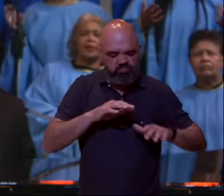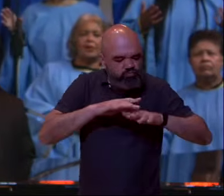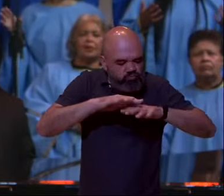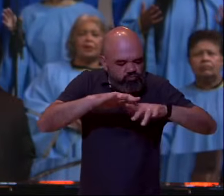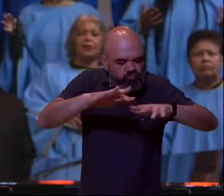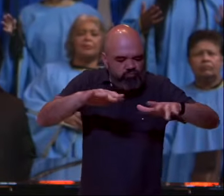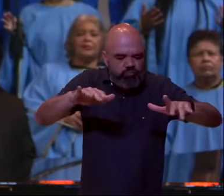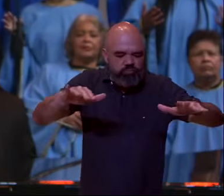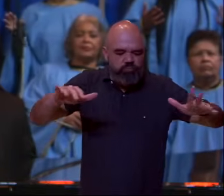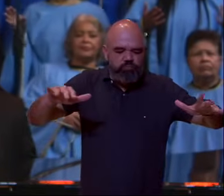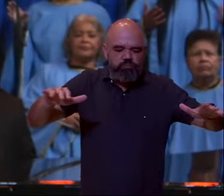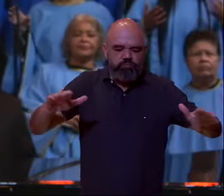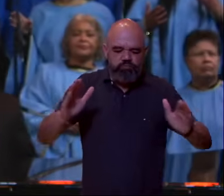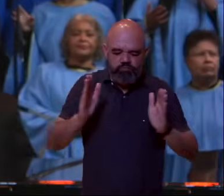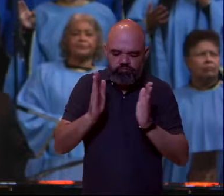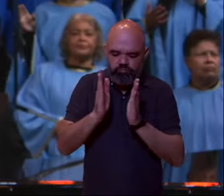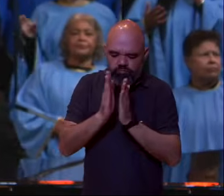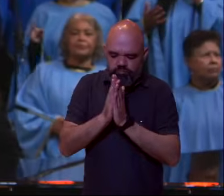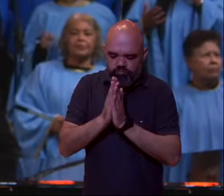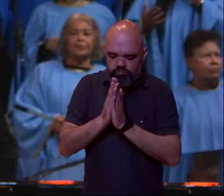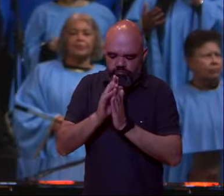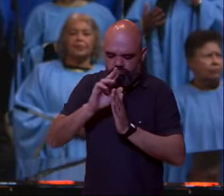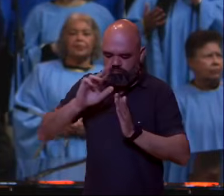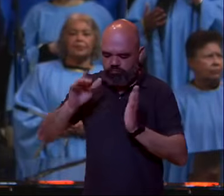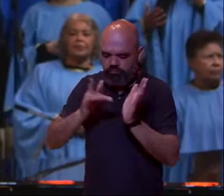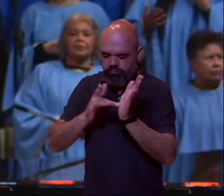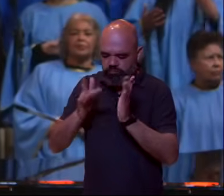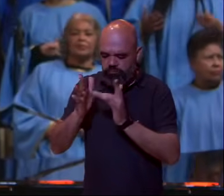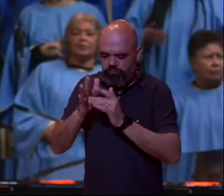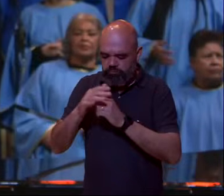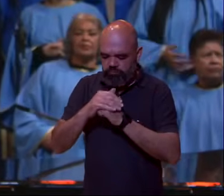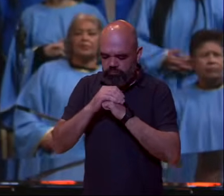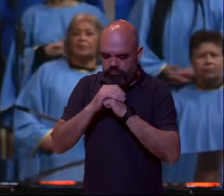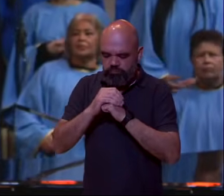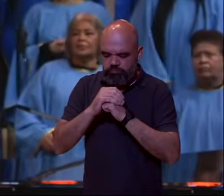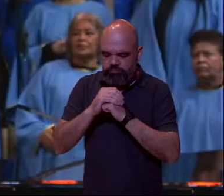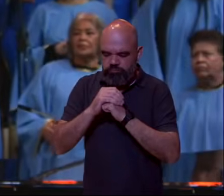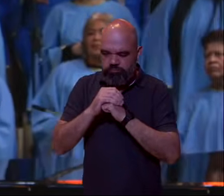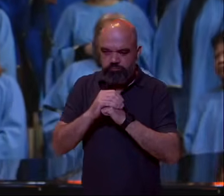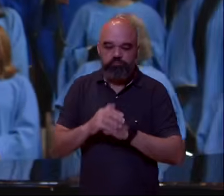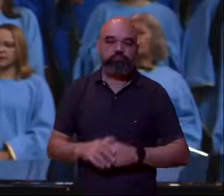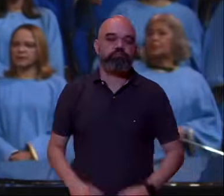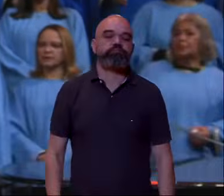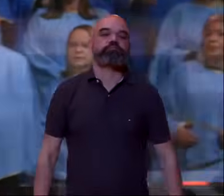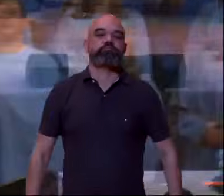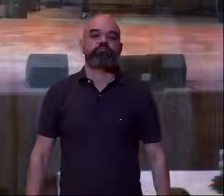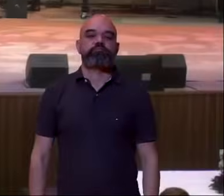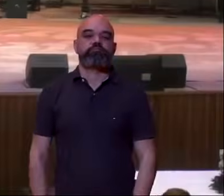nome de Jesus. Amém e amém. Adoremos ao Senhor.